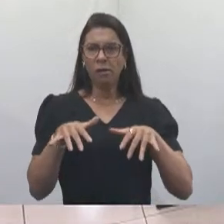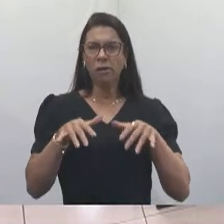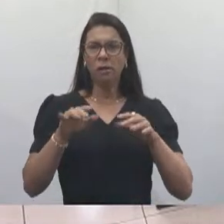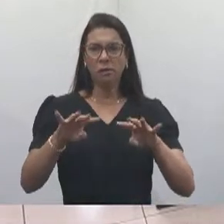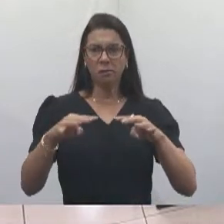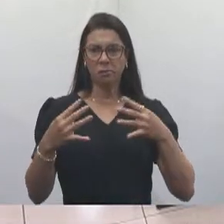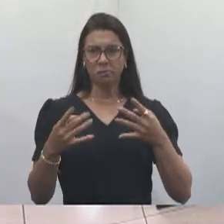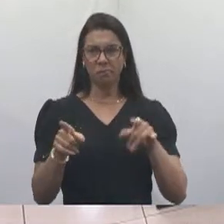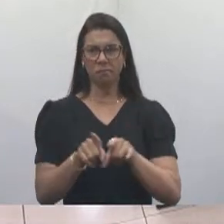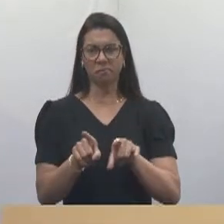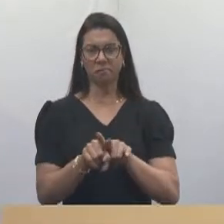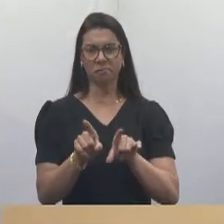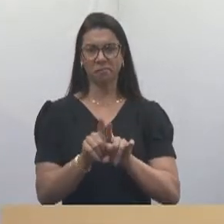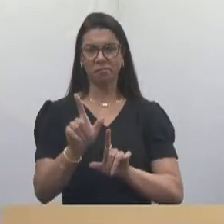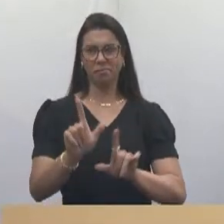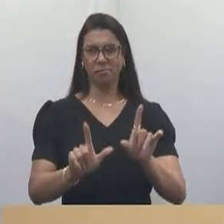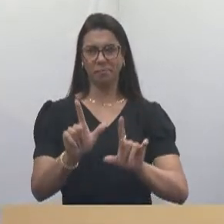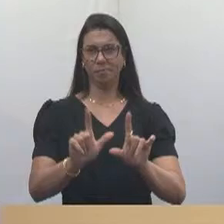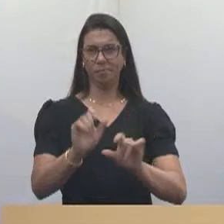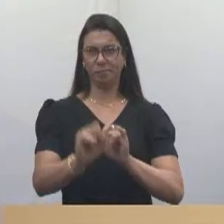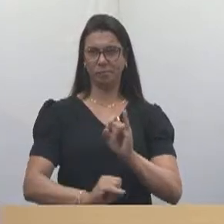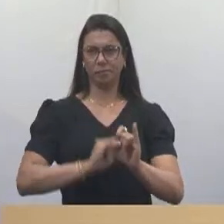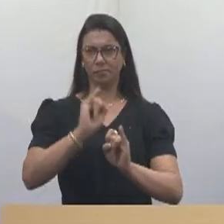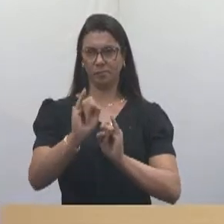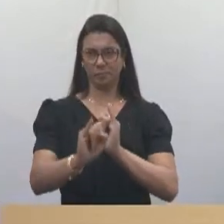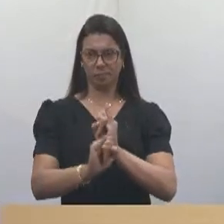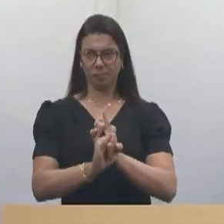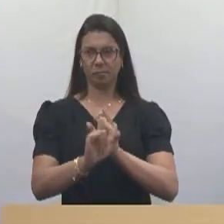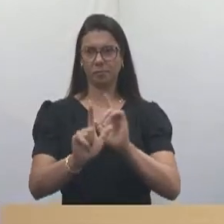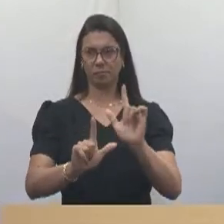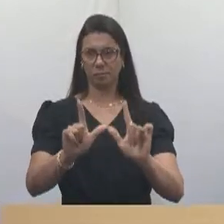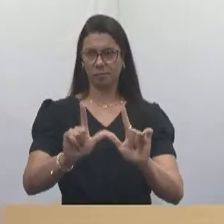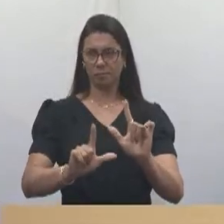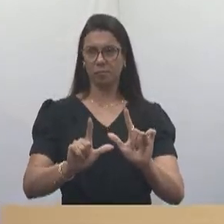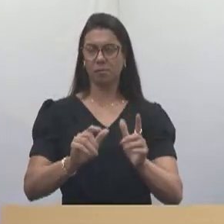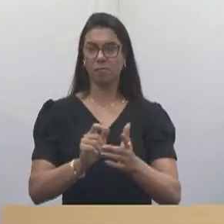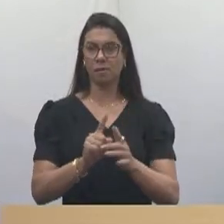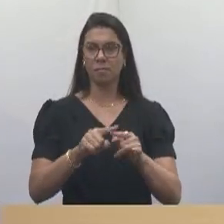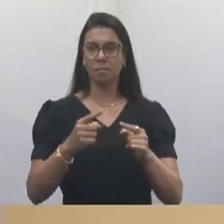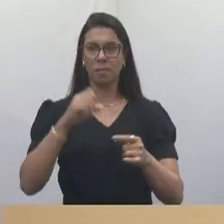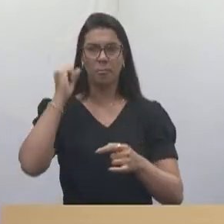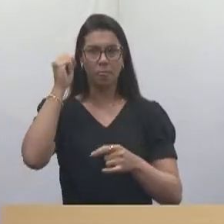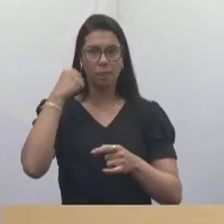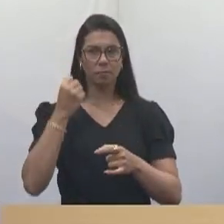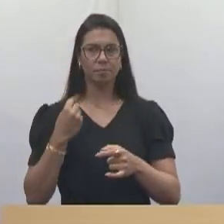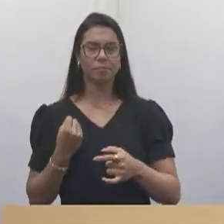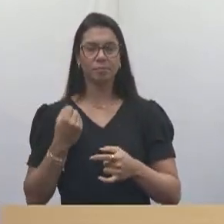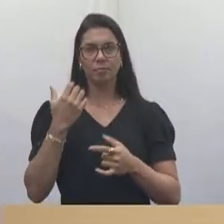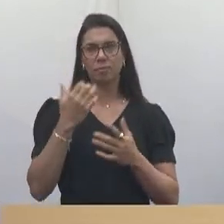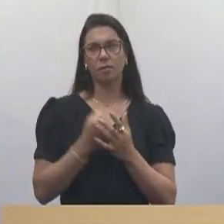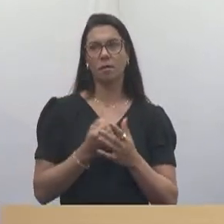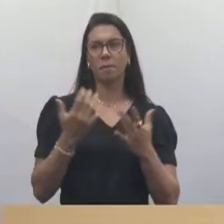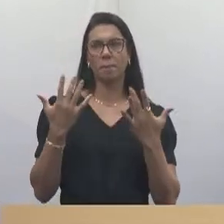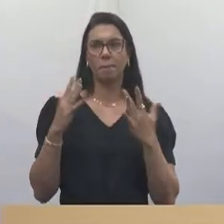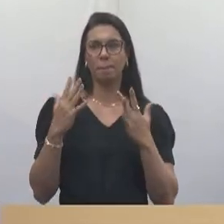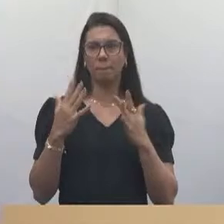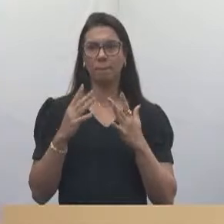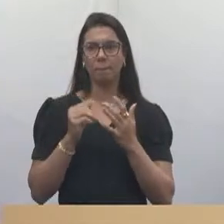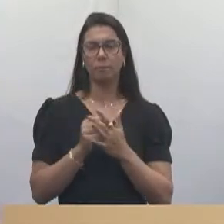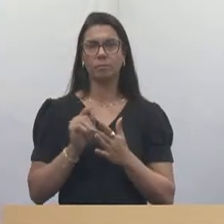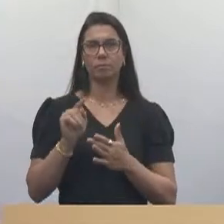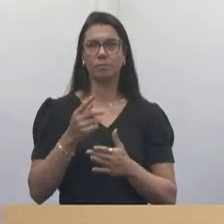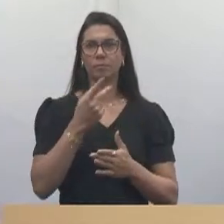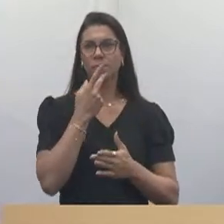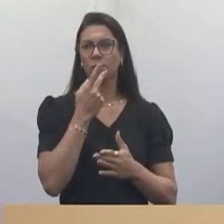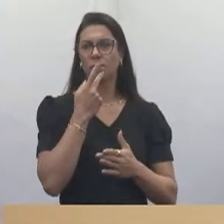assiste aí pela internet e pela TV. Bom, Sônia, parabéns aí pela sua explanação. Aí a gente levou a